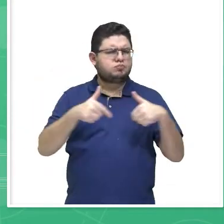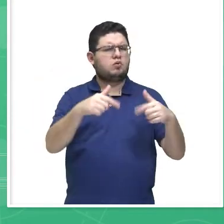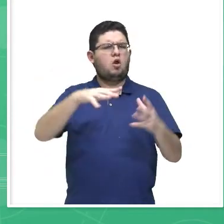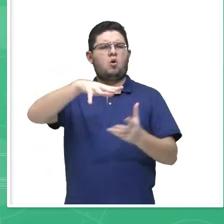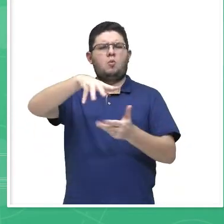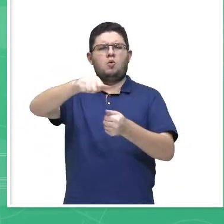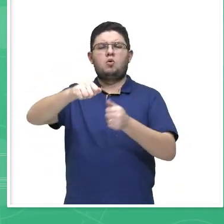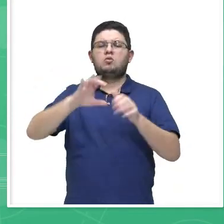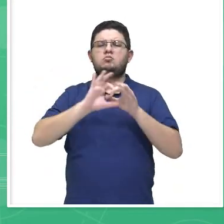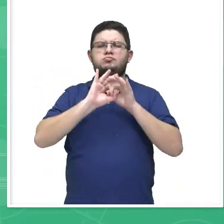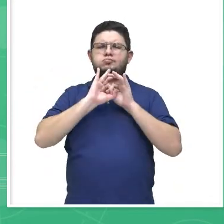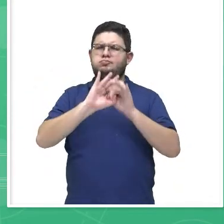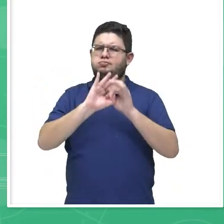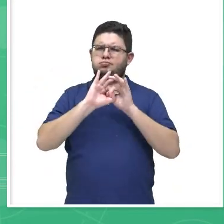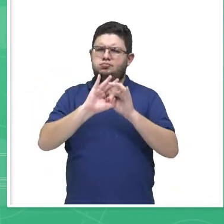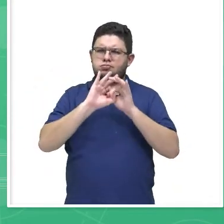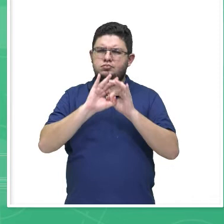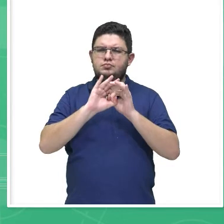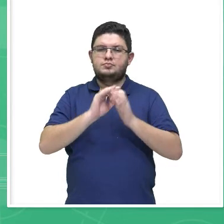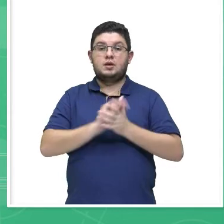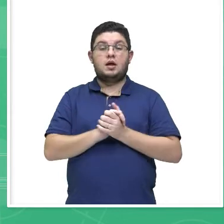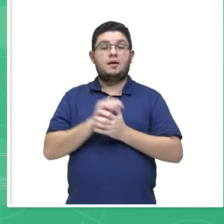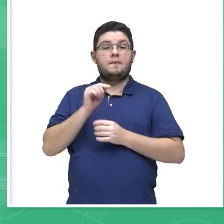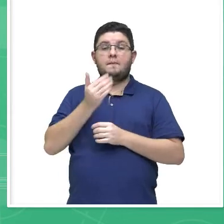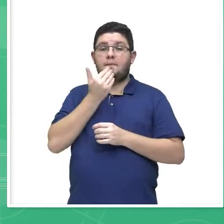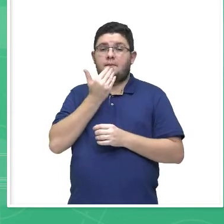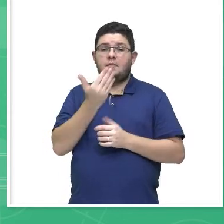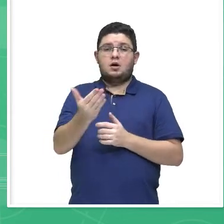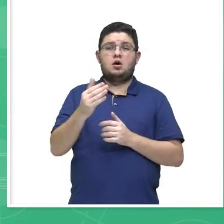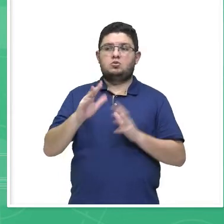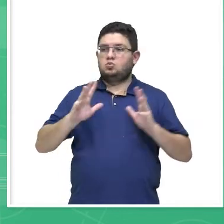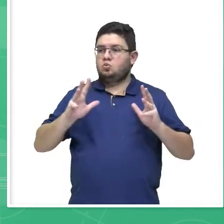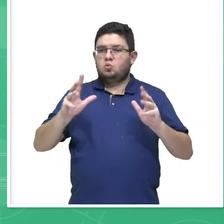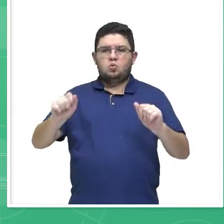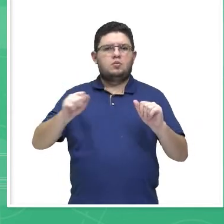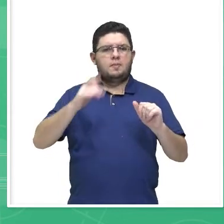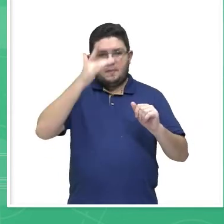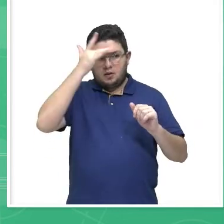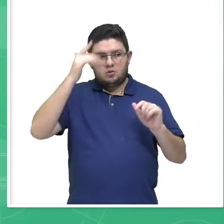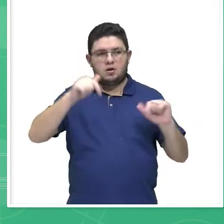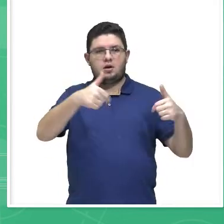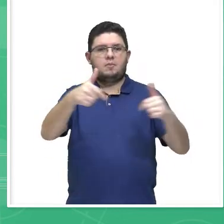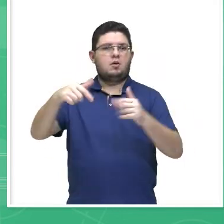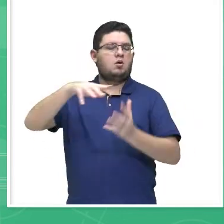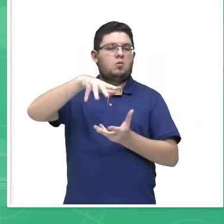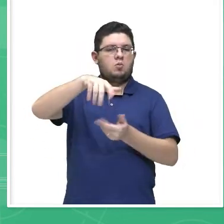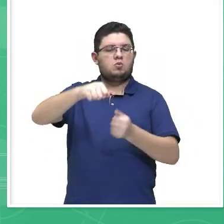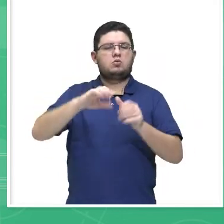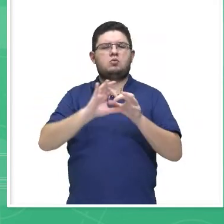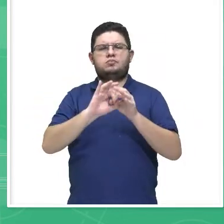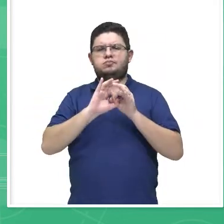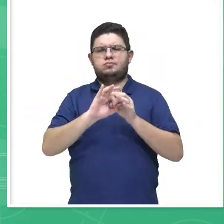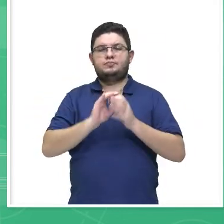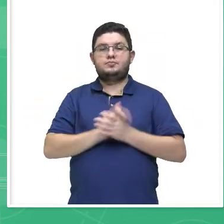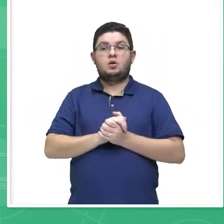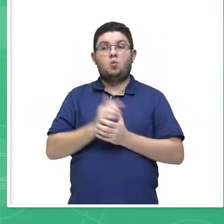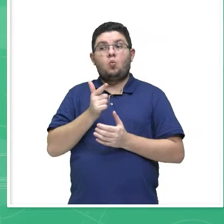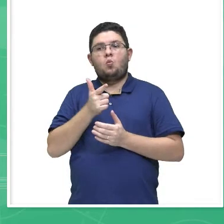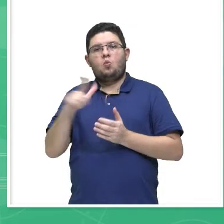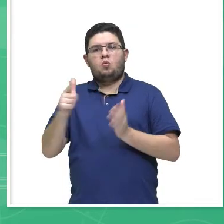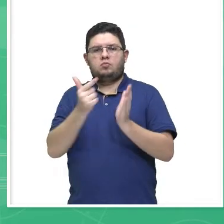seja, ele pede para os operários do mundo todo se unirem. Outra obra muito